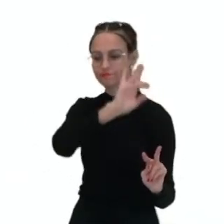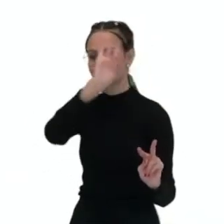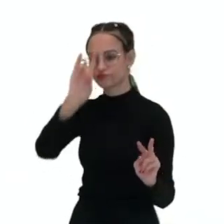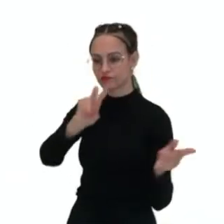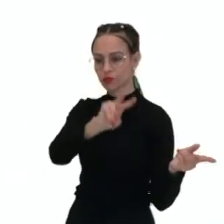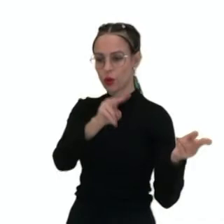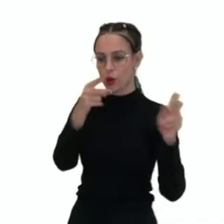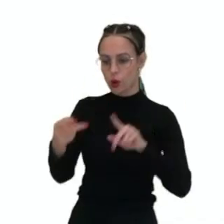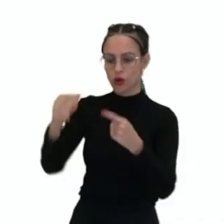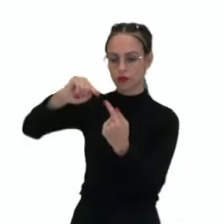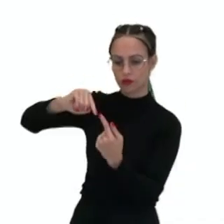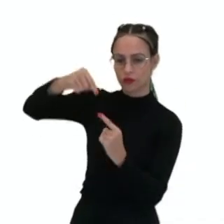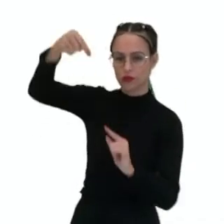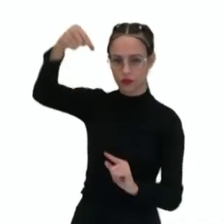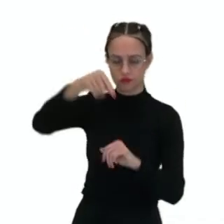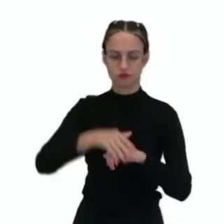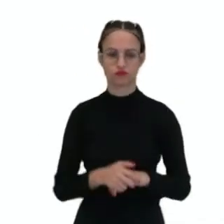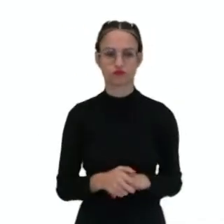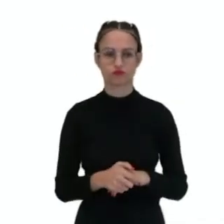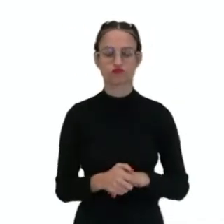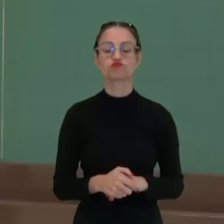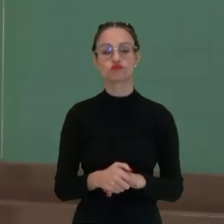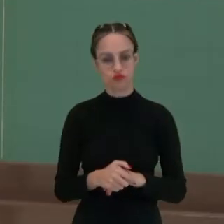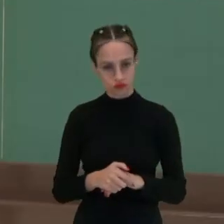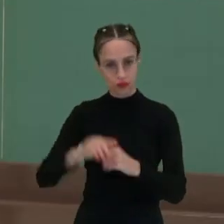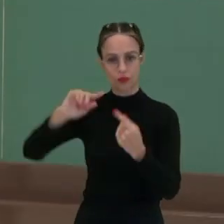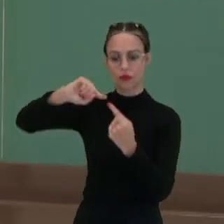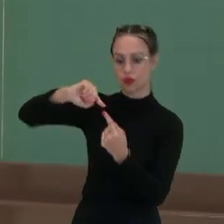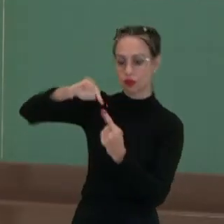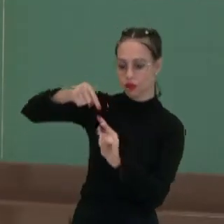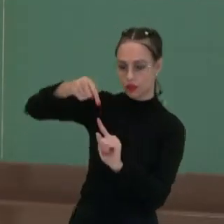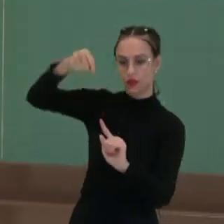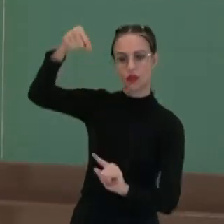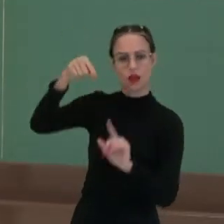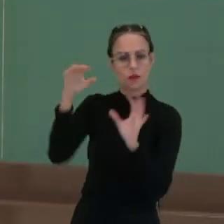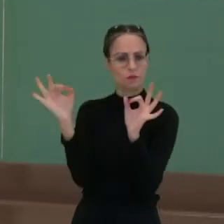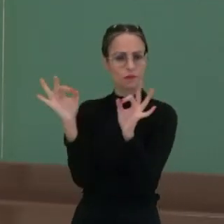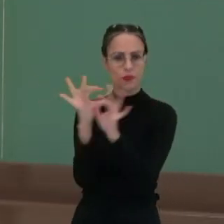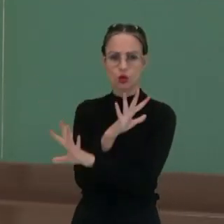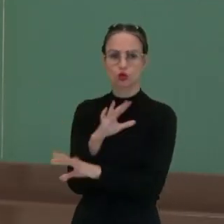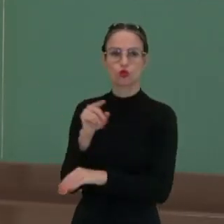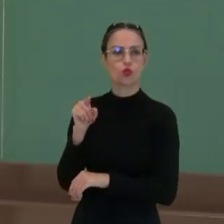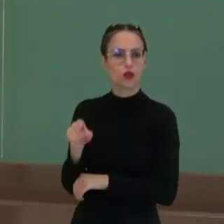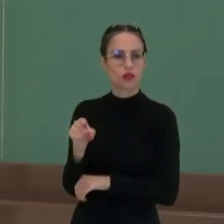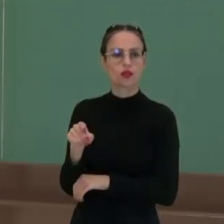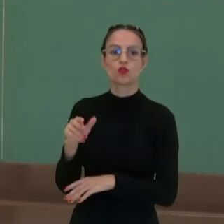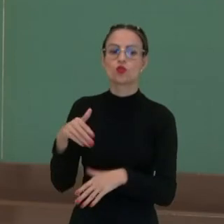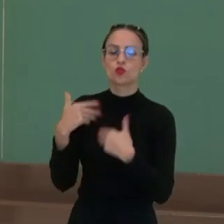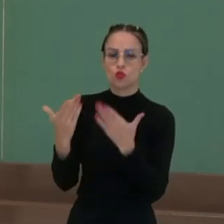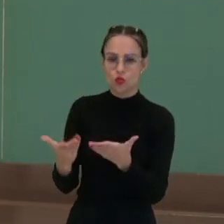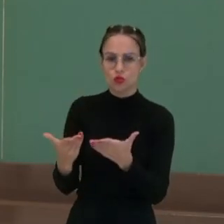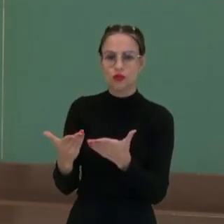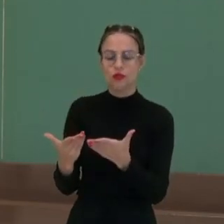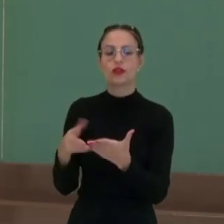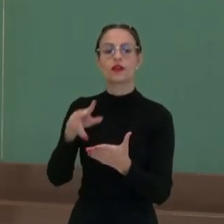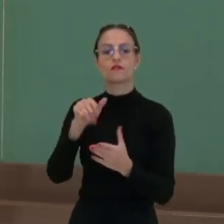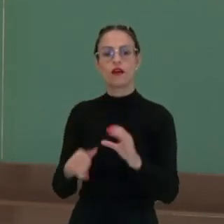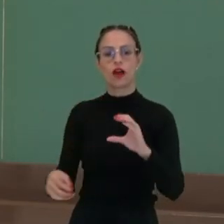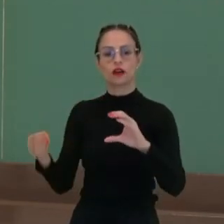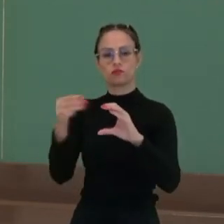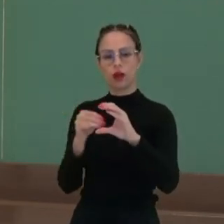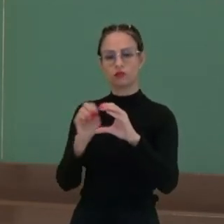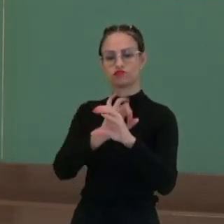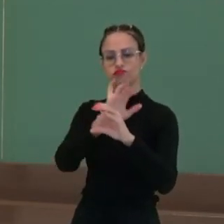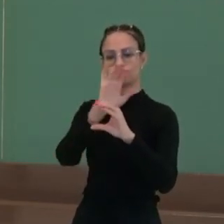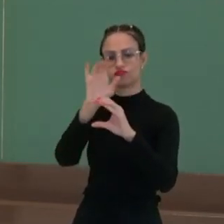DNA. Depois que esse RNA ele está pronto, ele segue então para o citoplasma